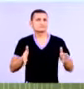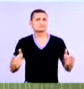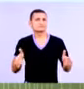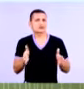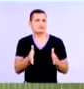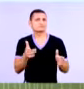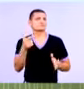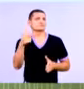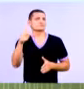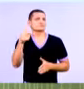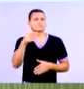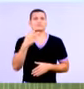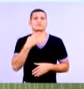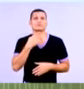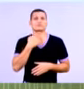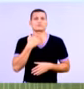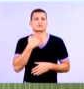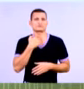ocupadas,